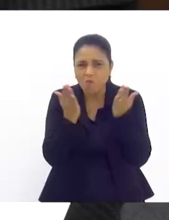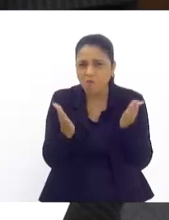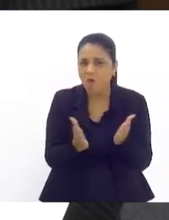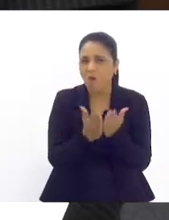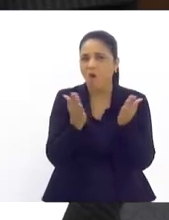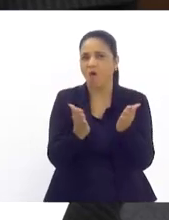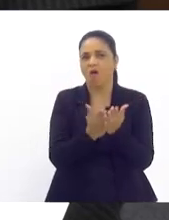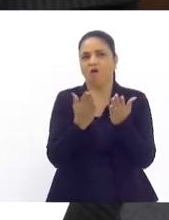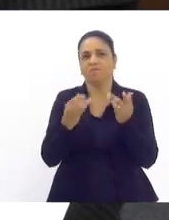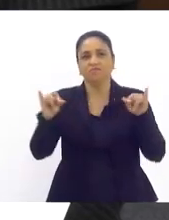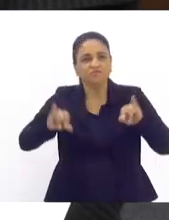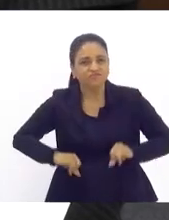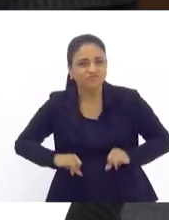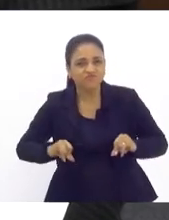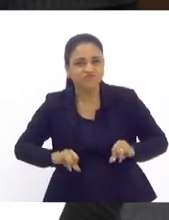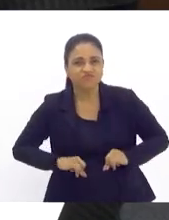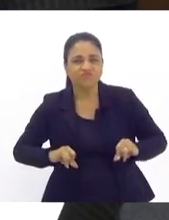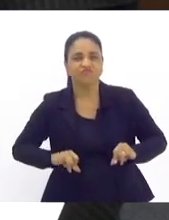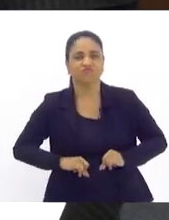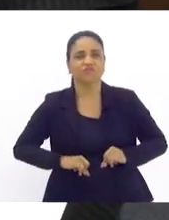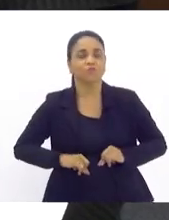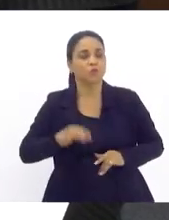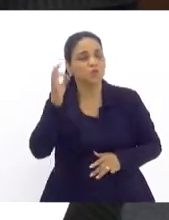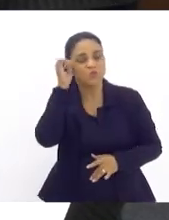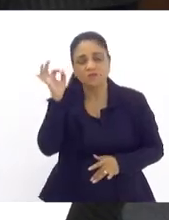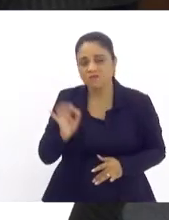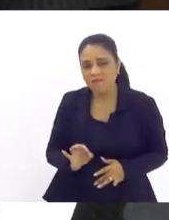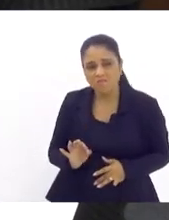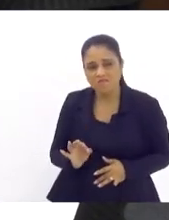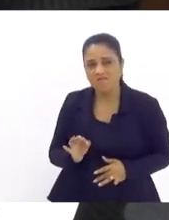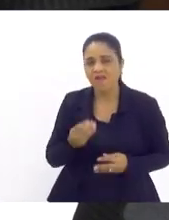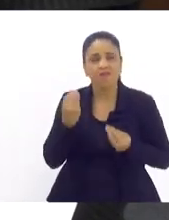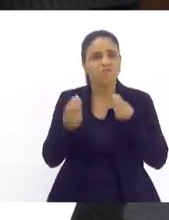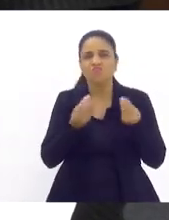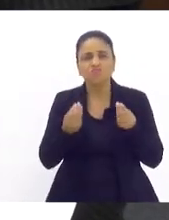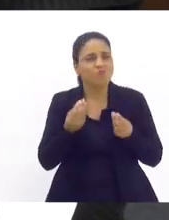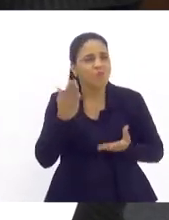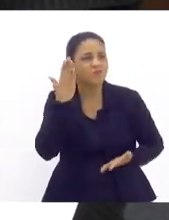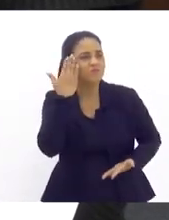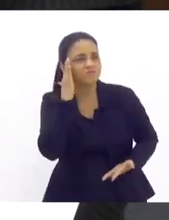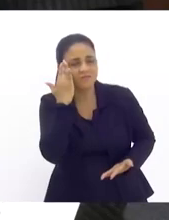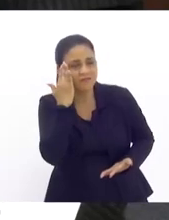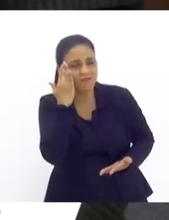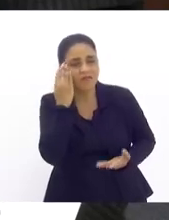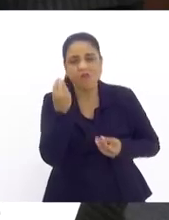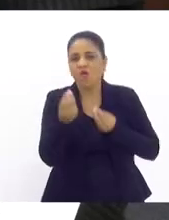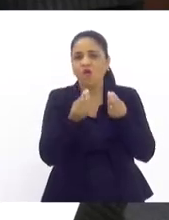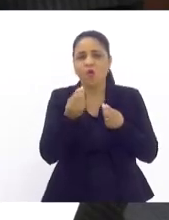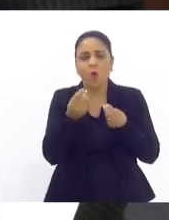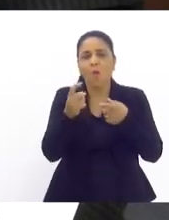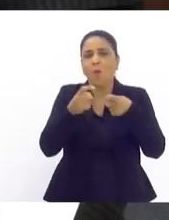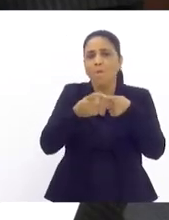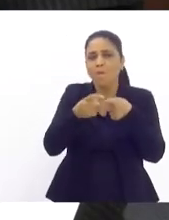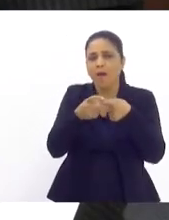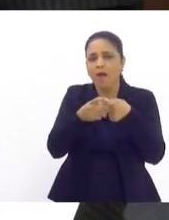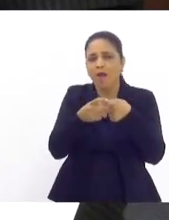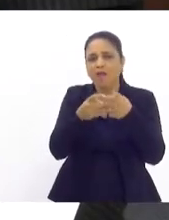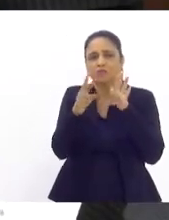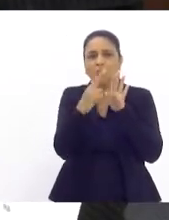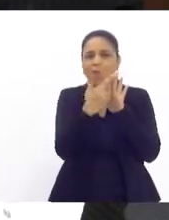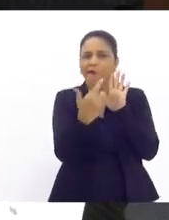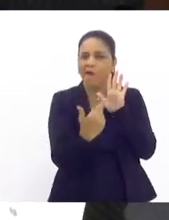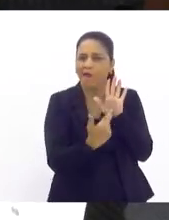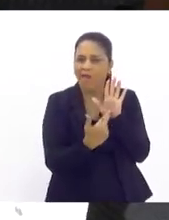importante de não compreensão ali naquele momento, dos trâmites médicos, enfim, é preciso